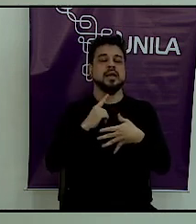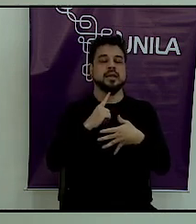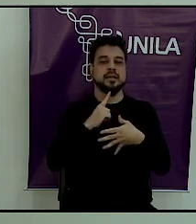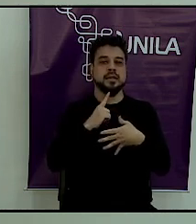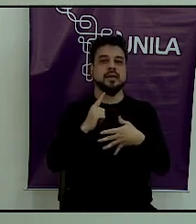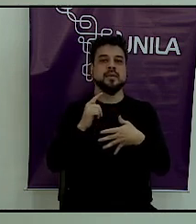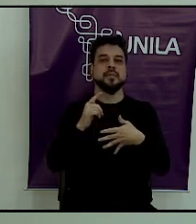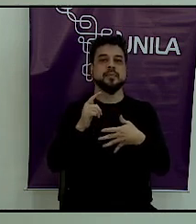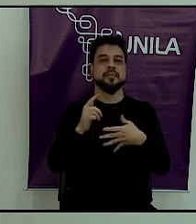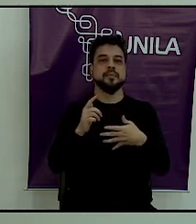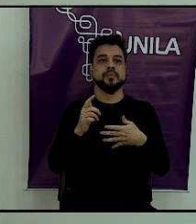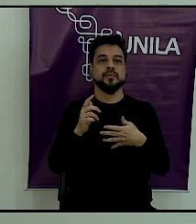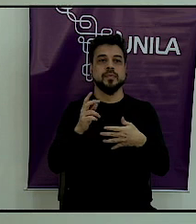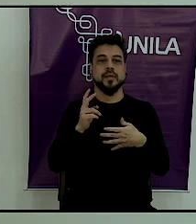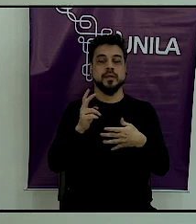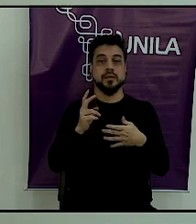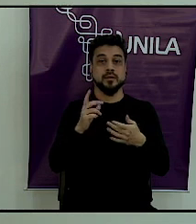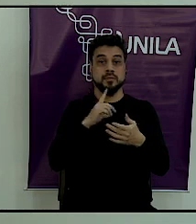e com